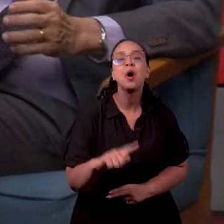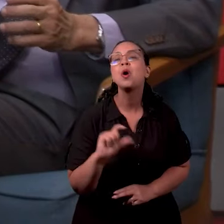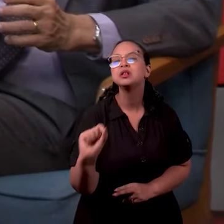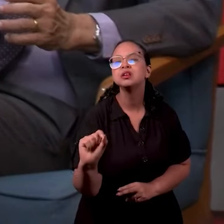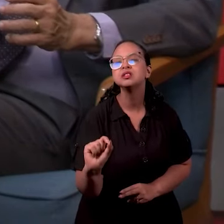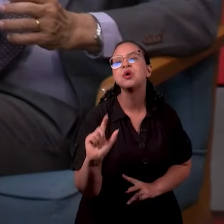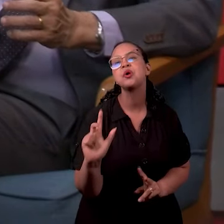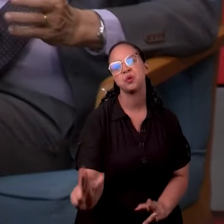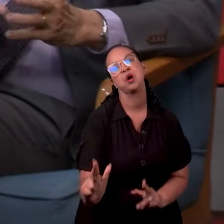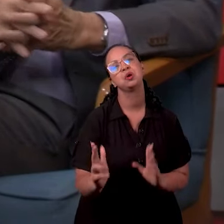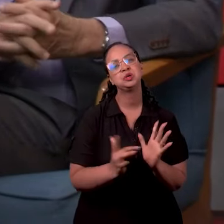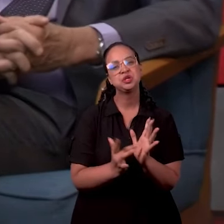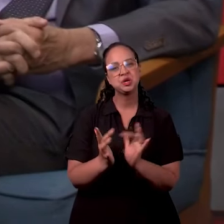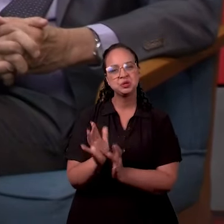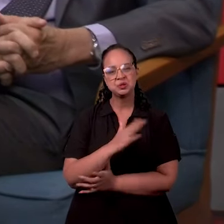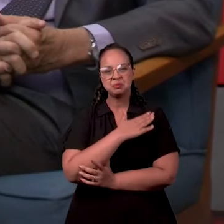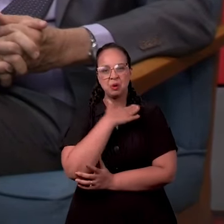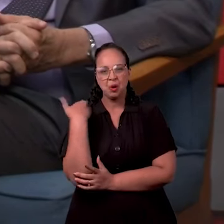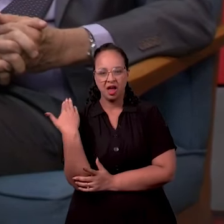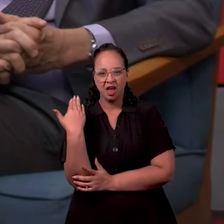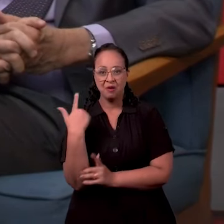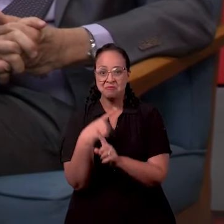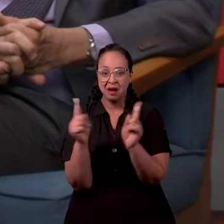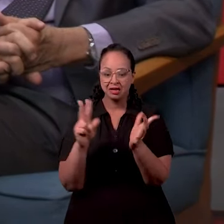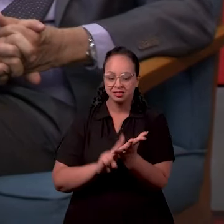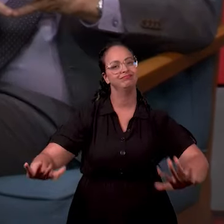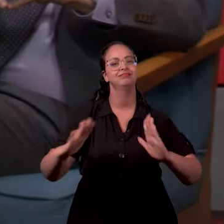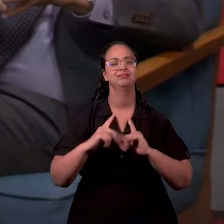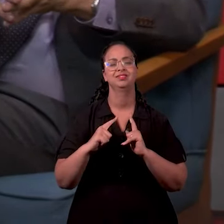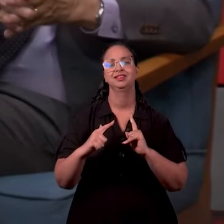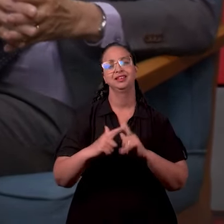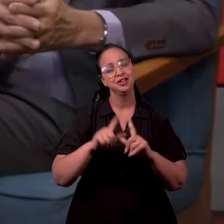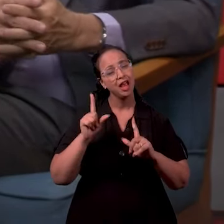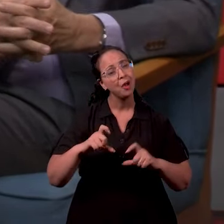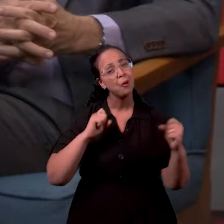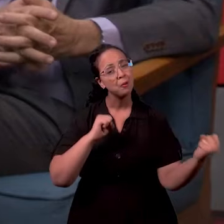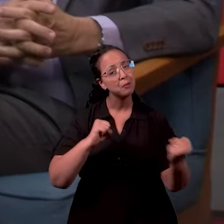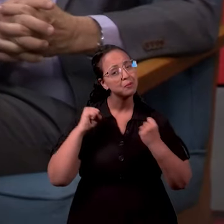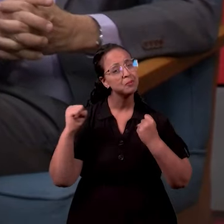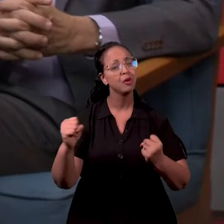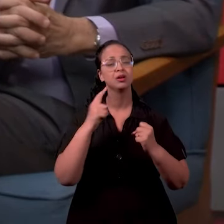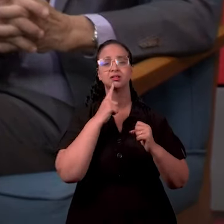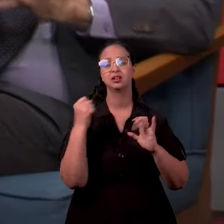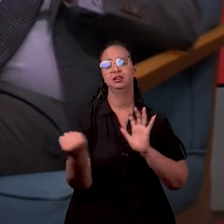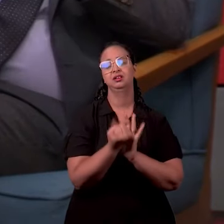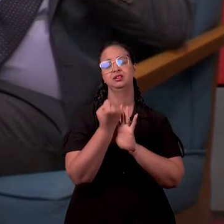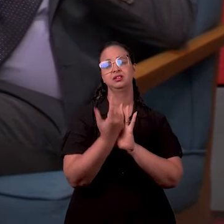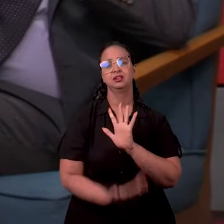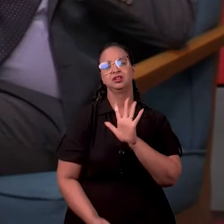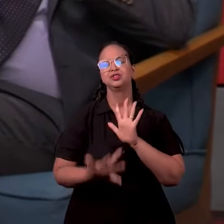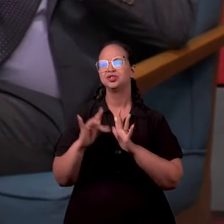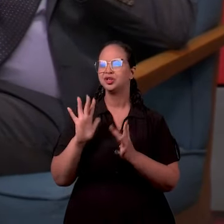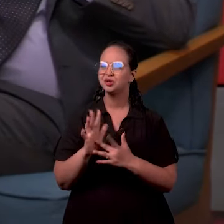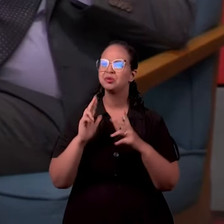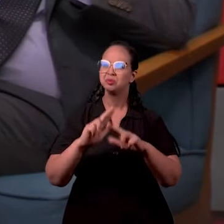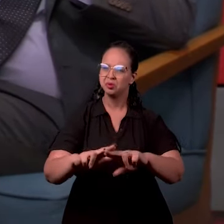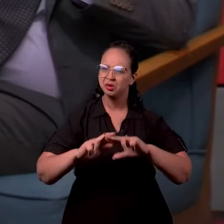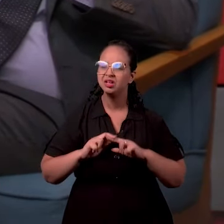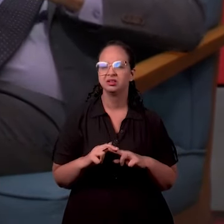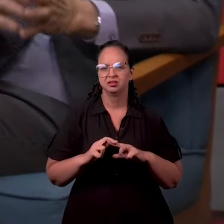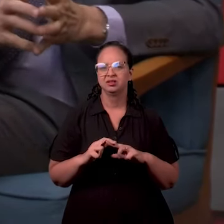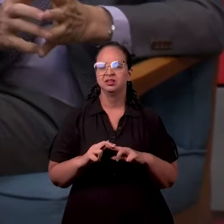ressuscitou, mas o Espírito Santo foi derramado. O poder do sangue de Jesus. Então, o poder do sangue de